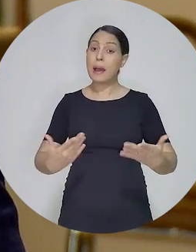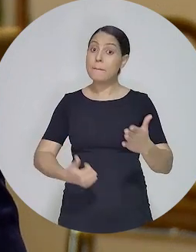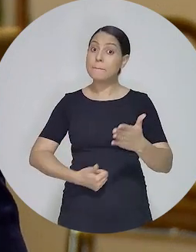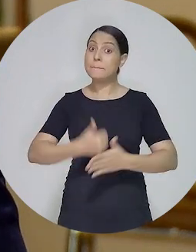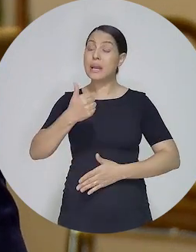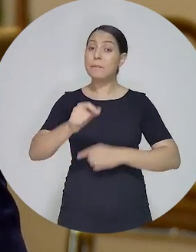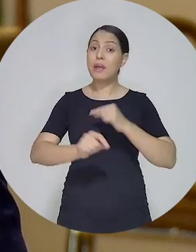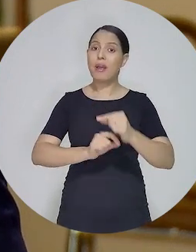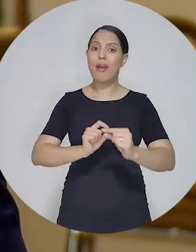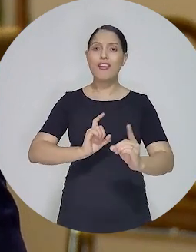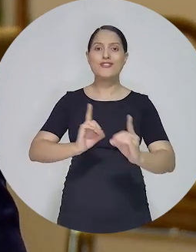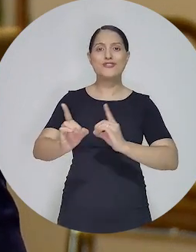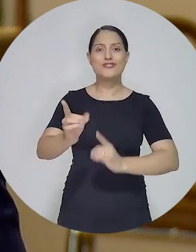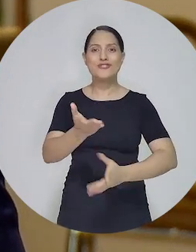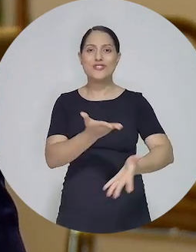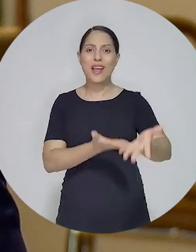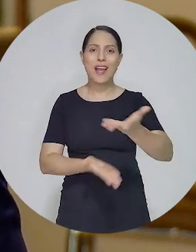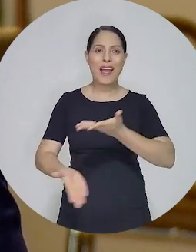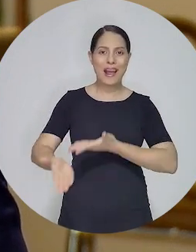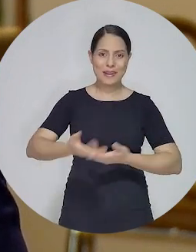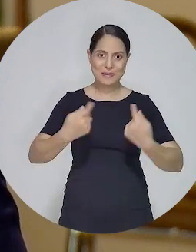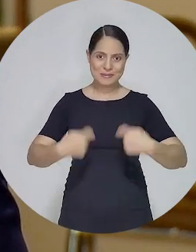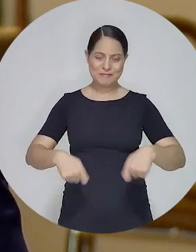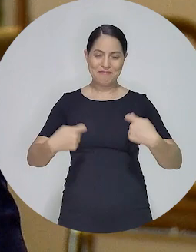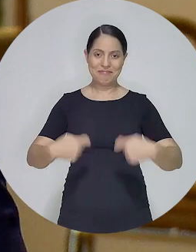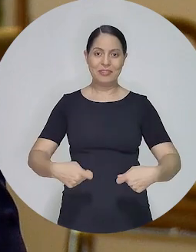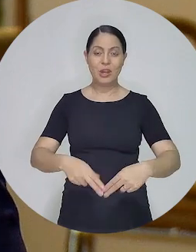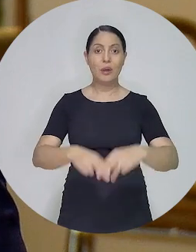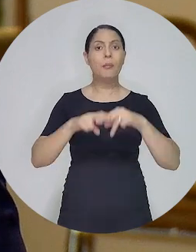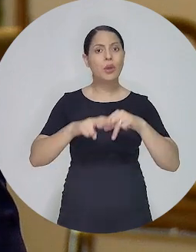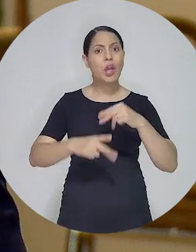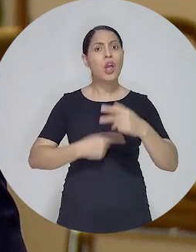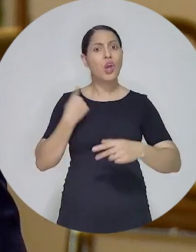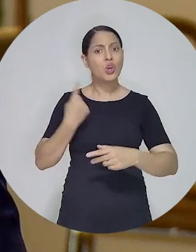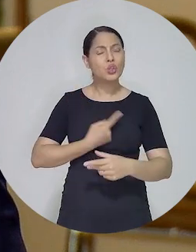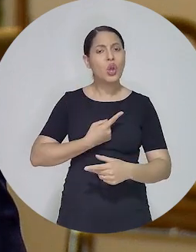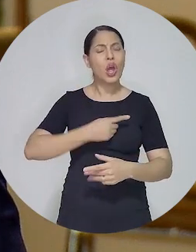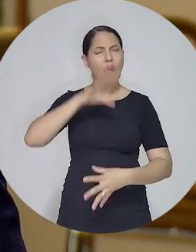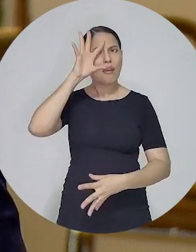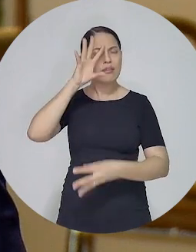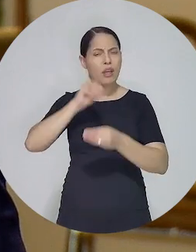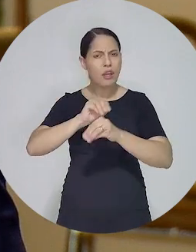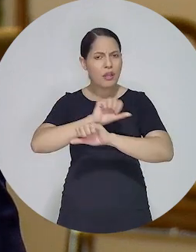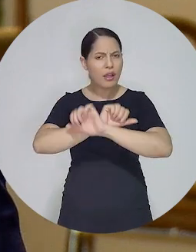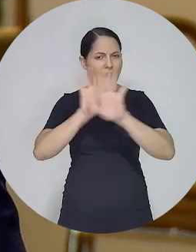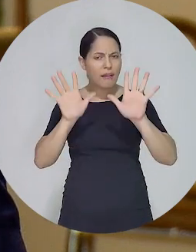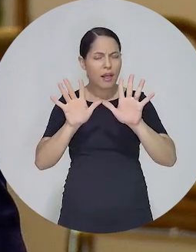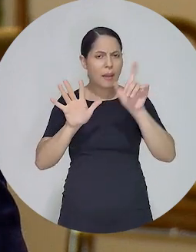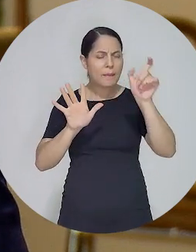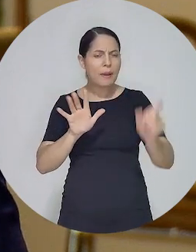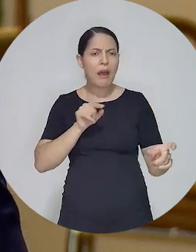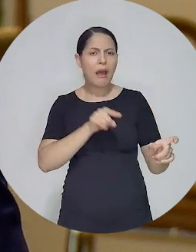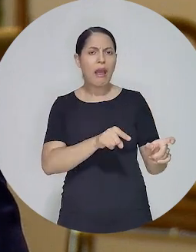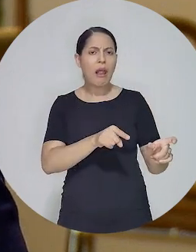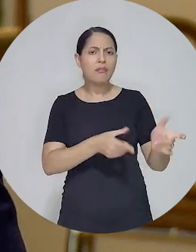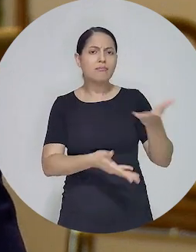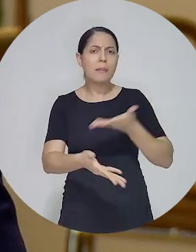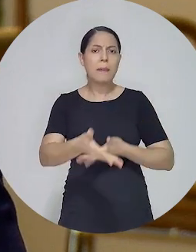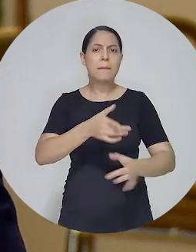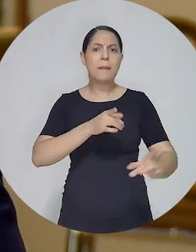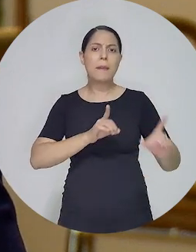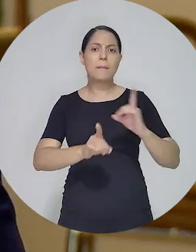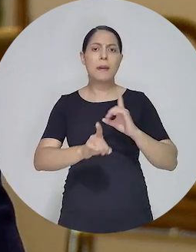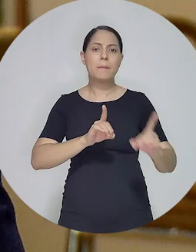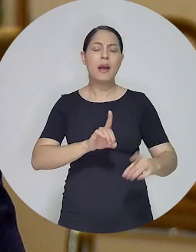diálogo. As pessoas têm que saber o que nós queremos para que nós possamos dar oportunidade das pessoas de nos atender ou não, né?